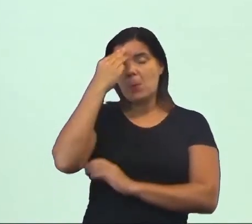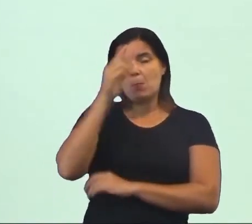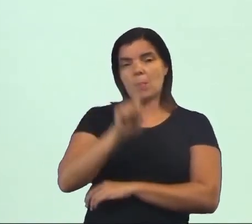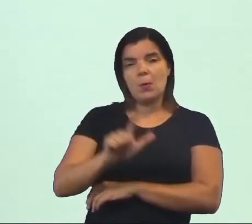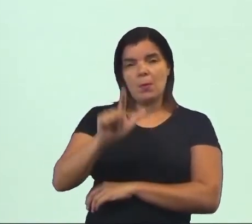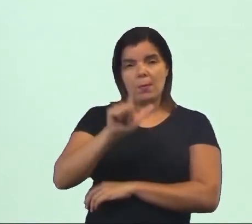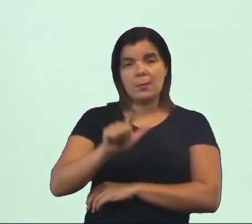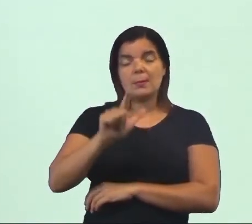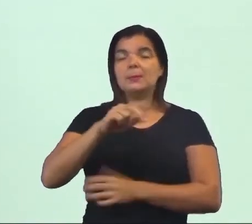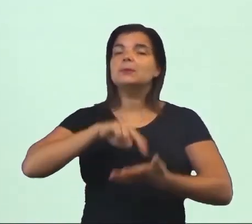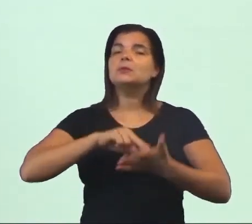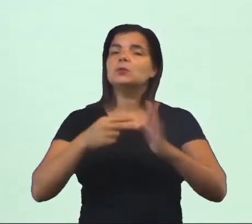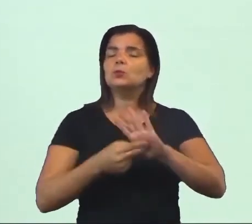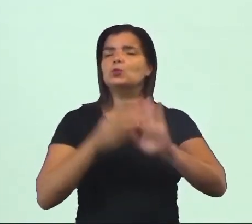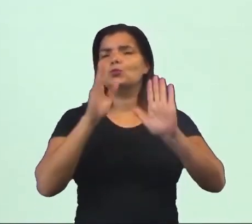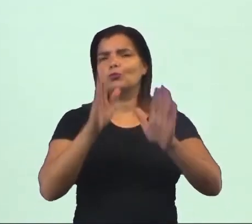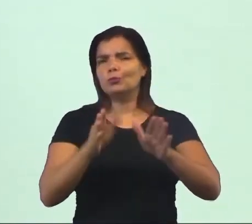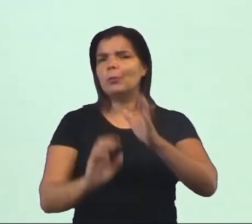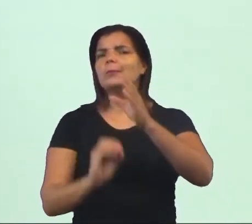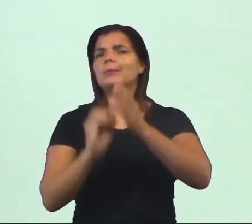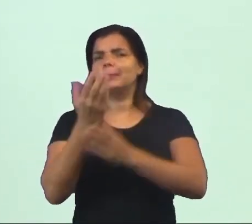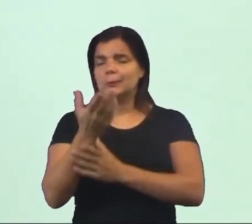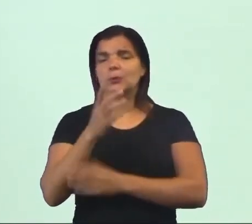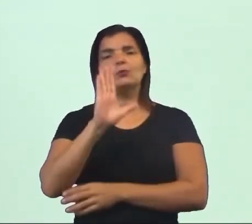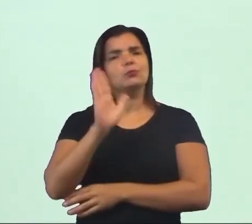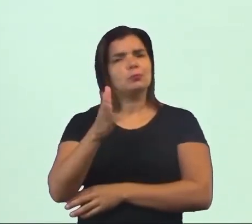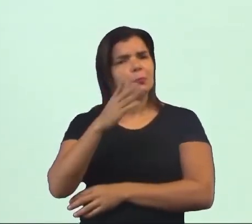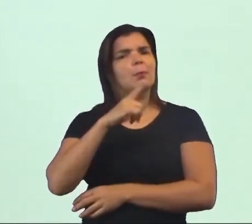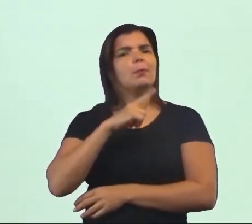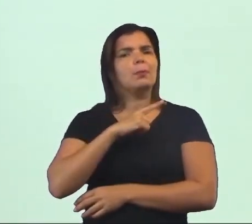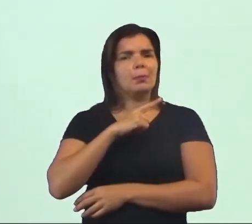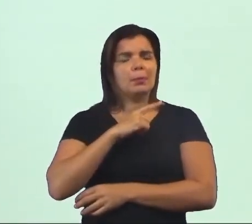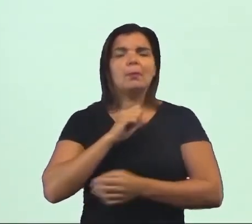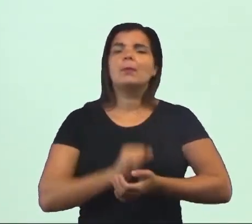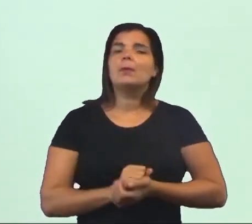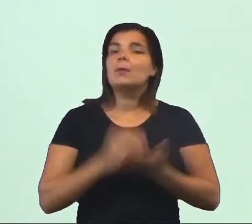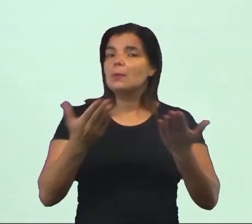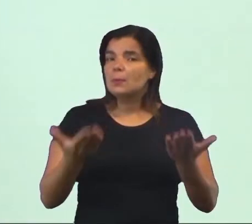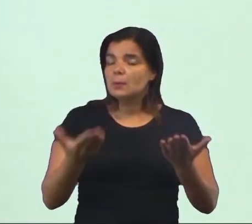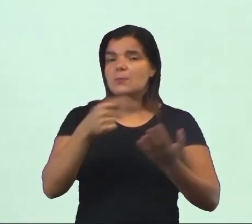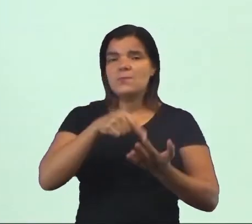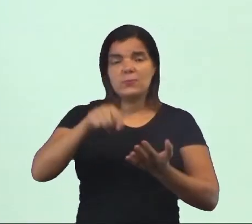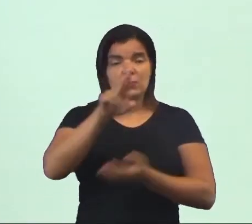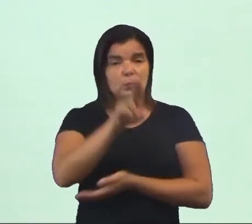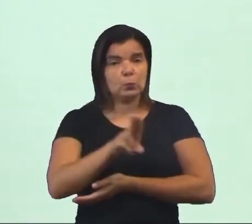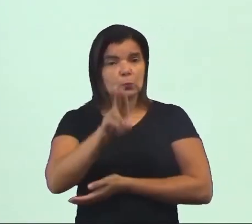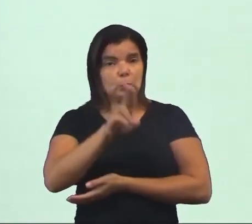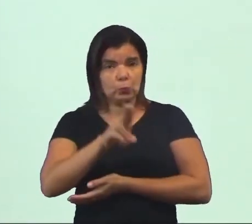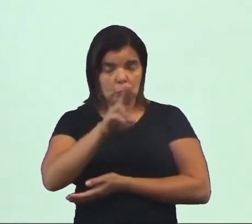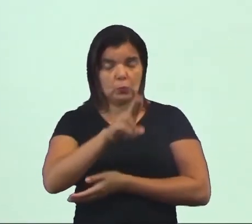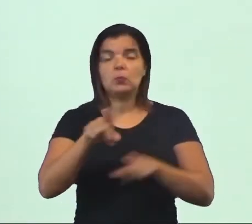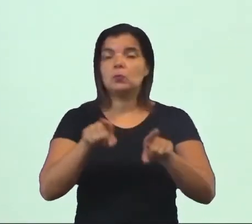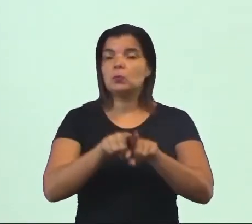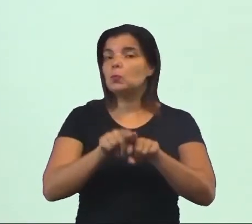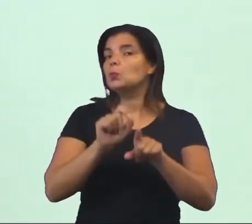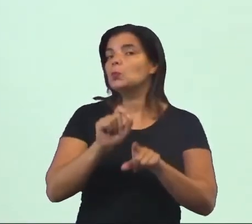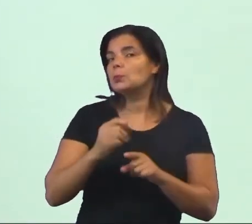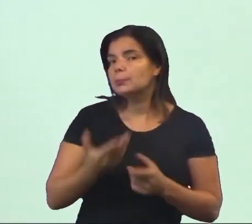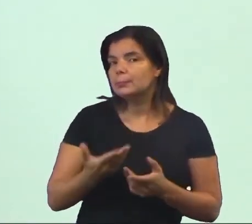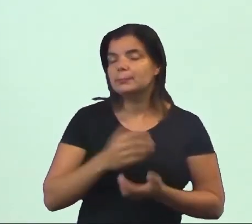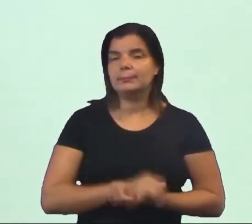literárias, memórias já ocorreram, já aconteceram. Então, você vai usar